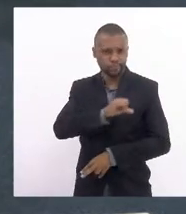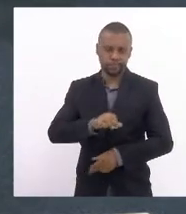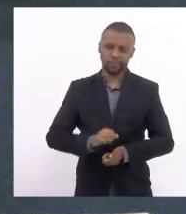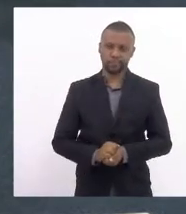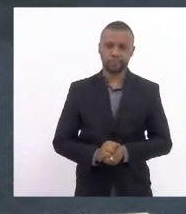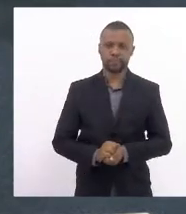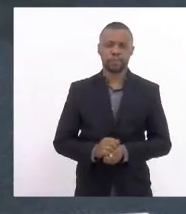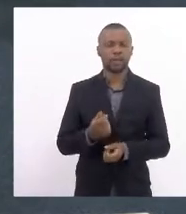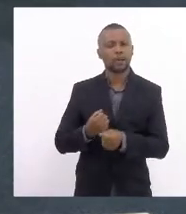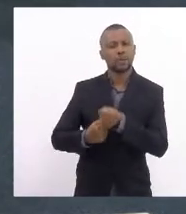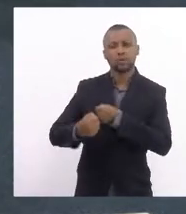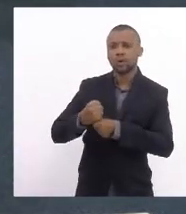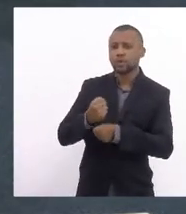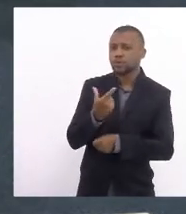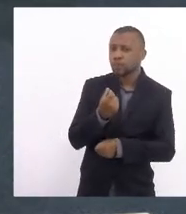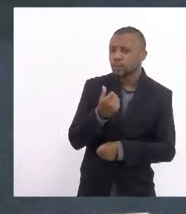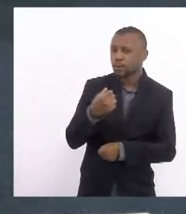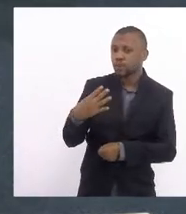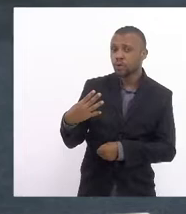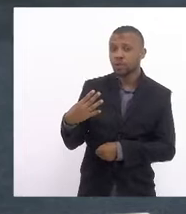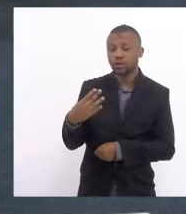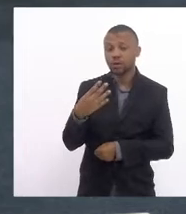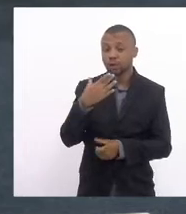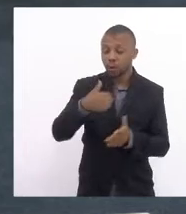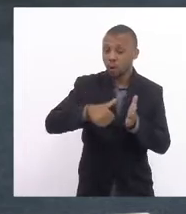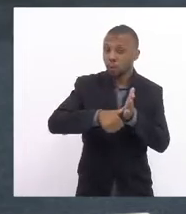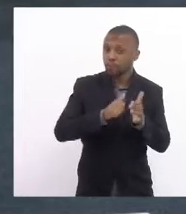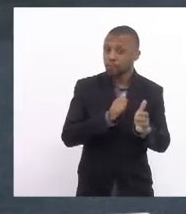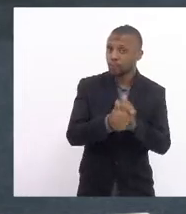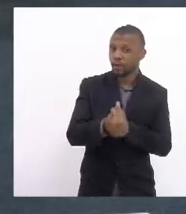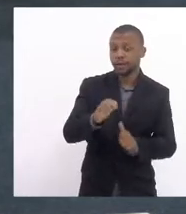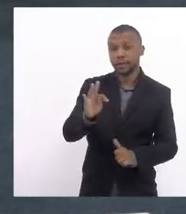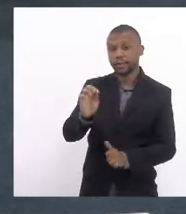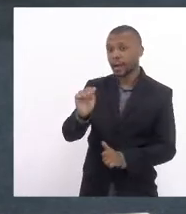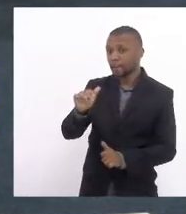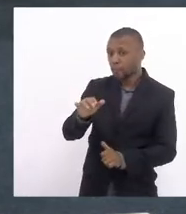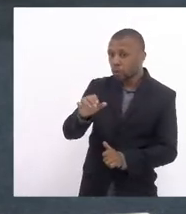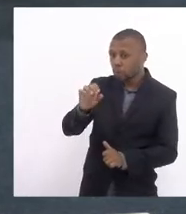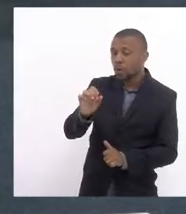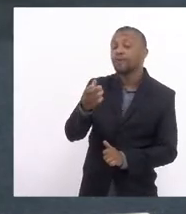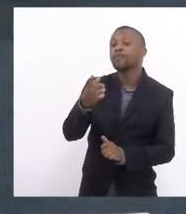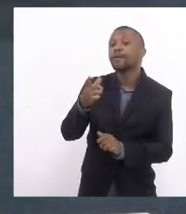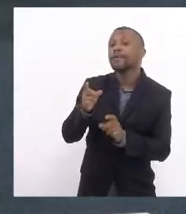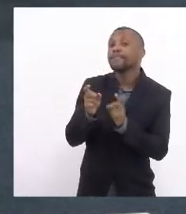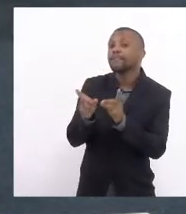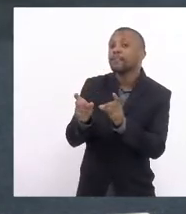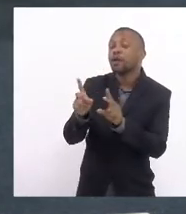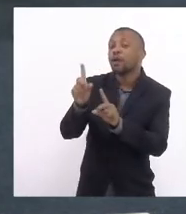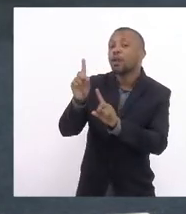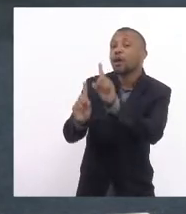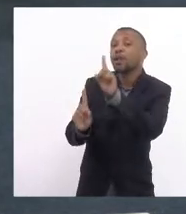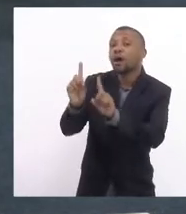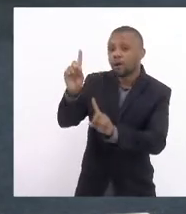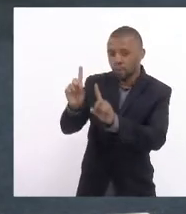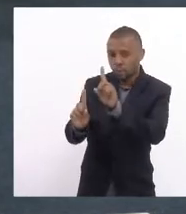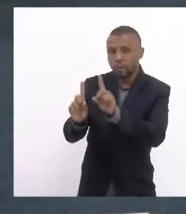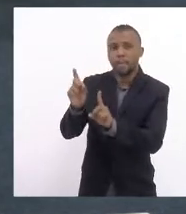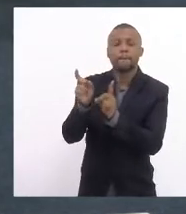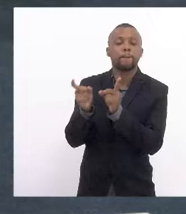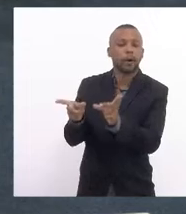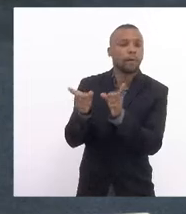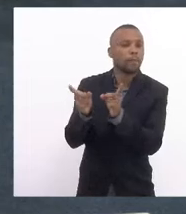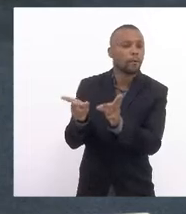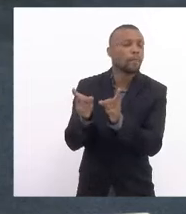Em 2014, o Clube Tamoio de São Gonçalo foi leiloado leiloado, porque